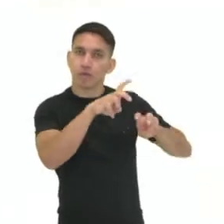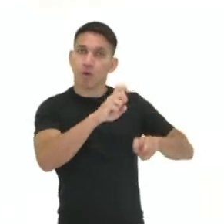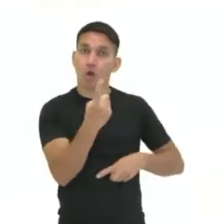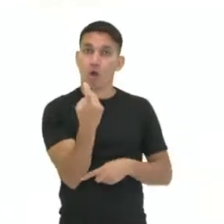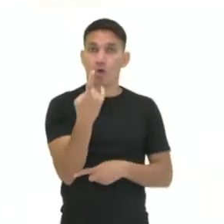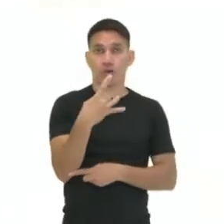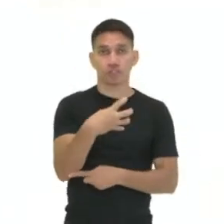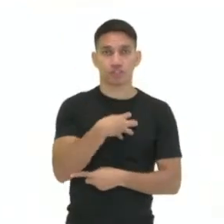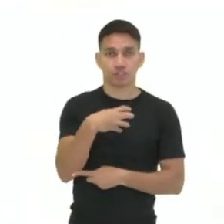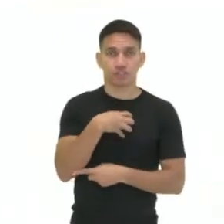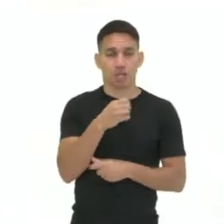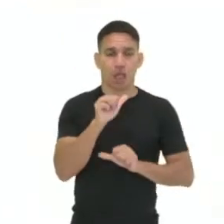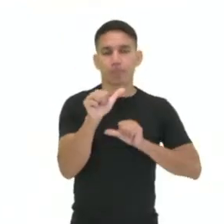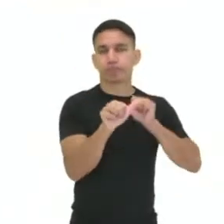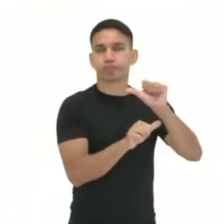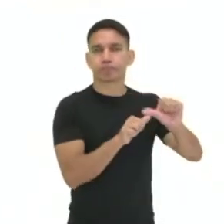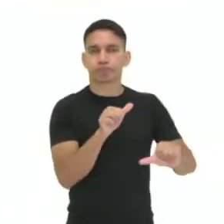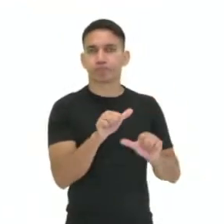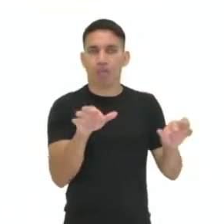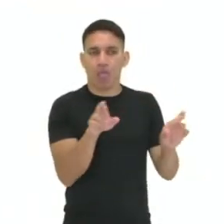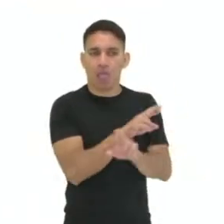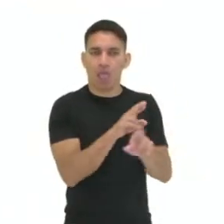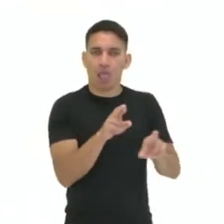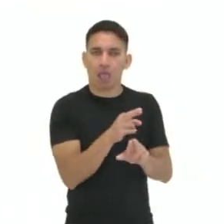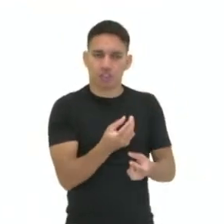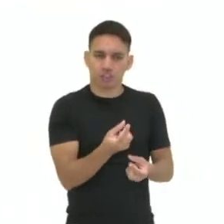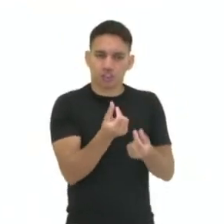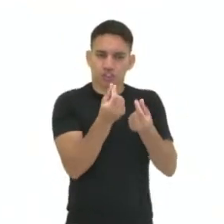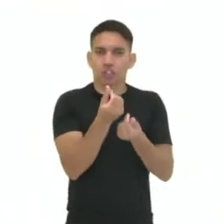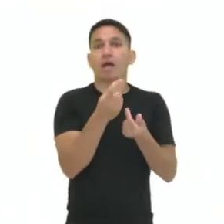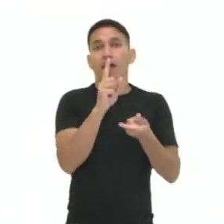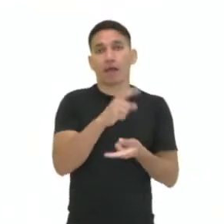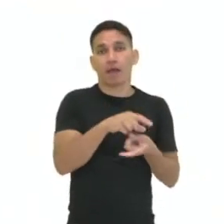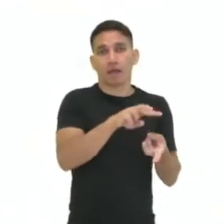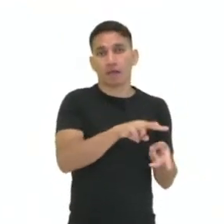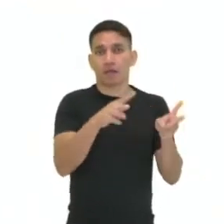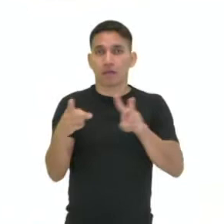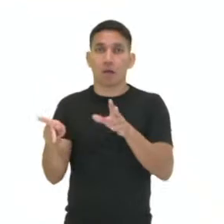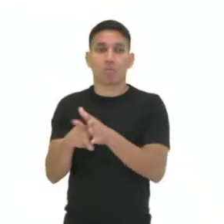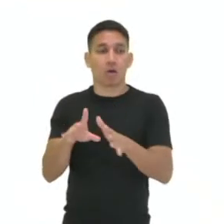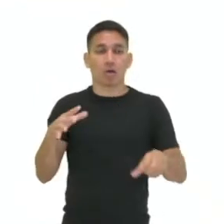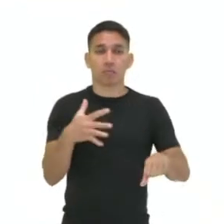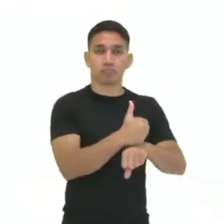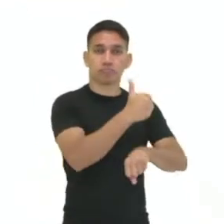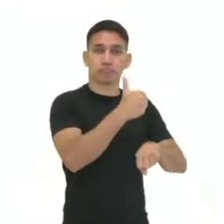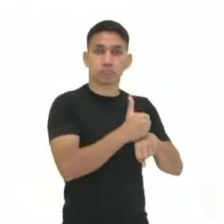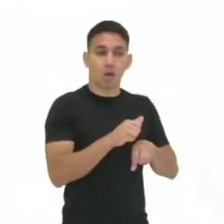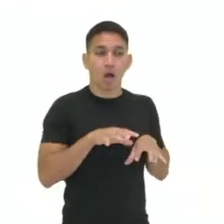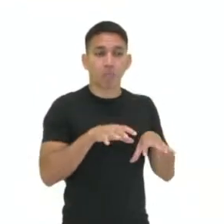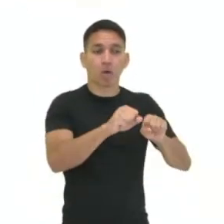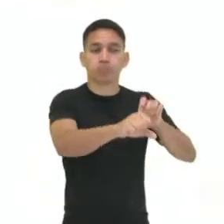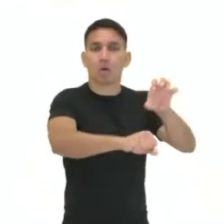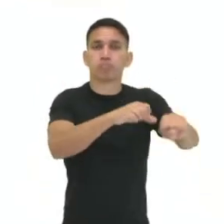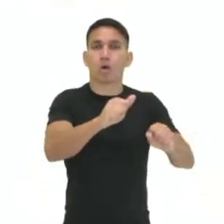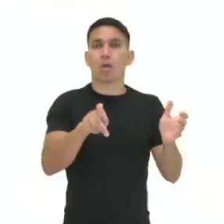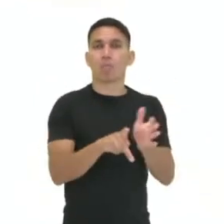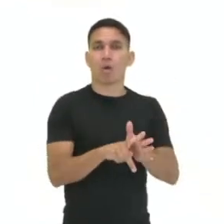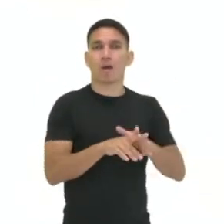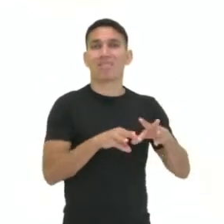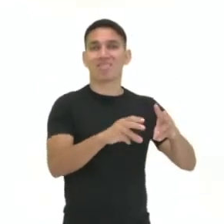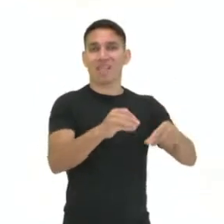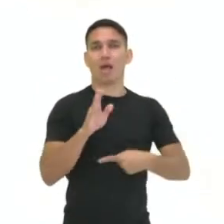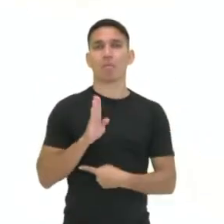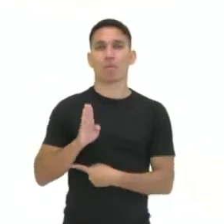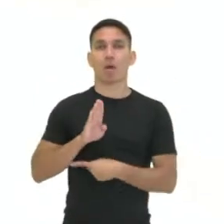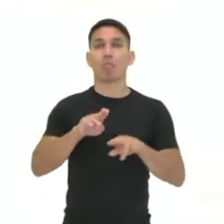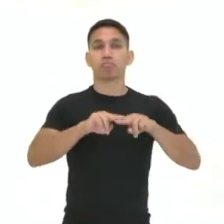forma de se transformar essas relações em capitalistas era através da apropriação da terra pela burguesia. Então, com a total